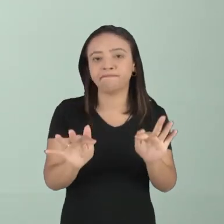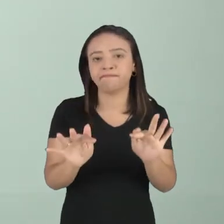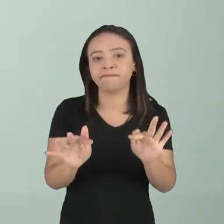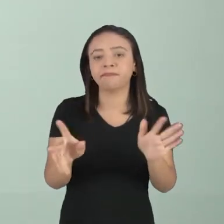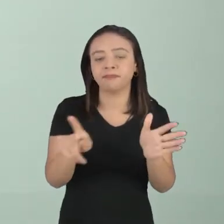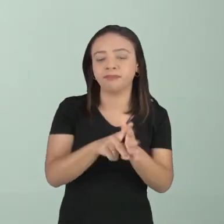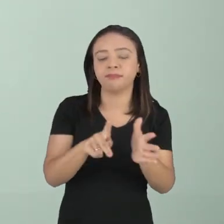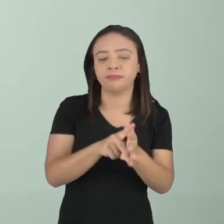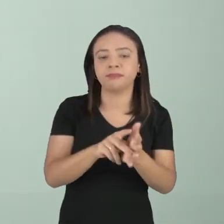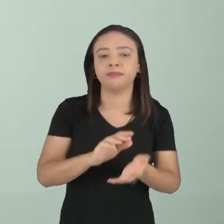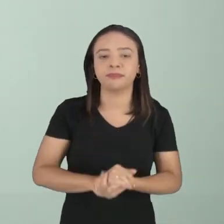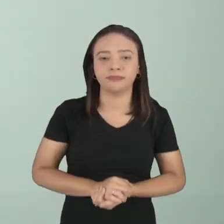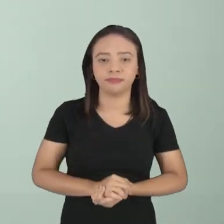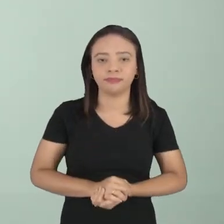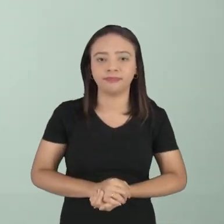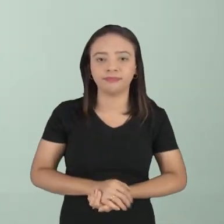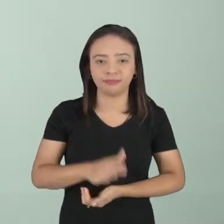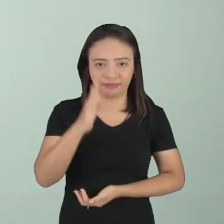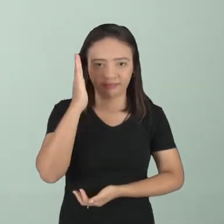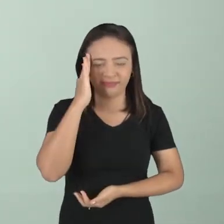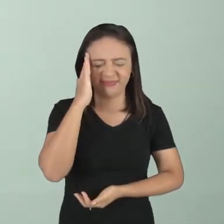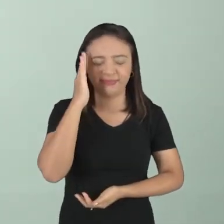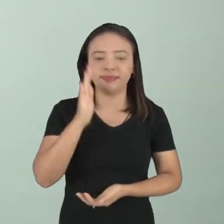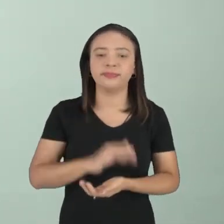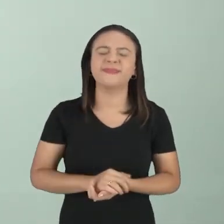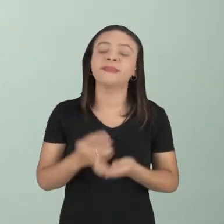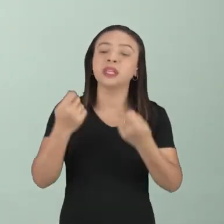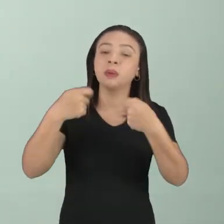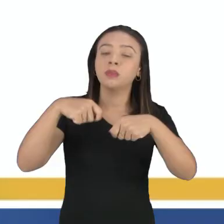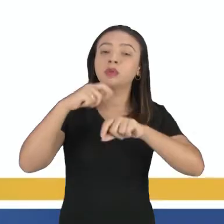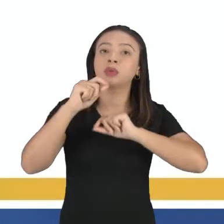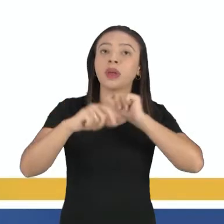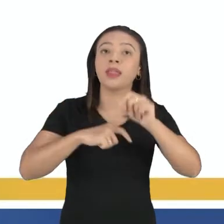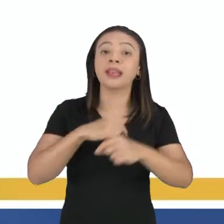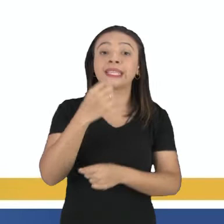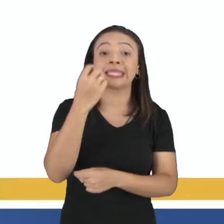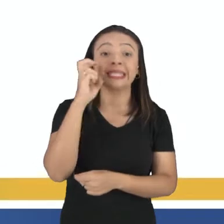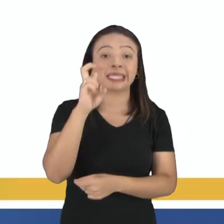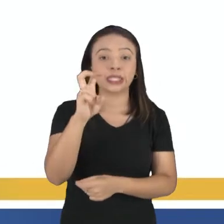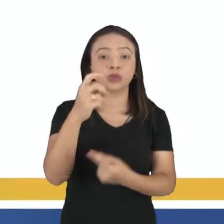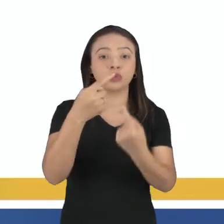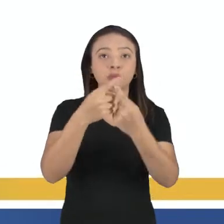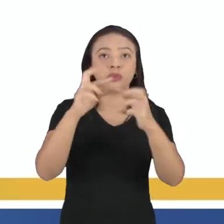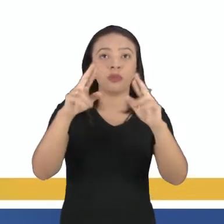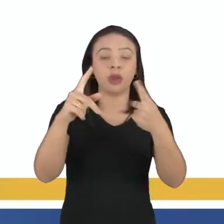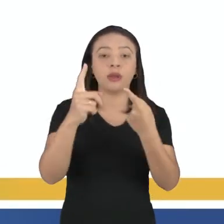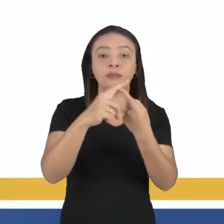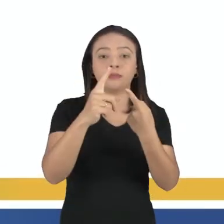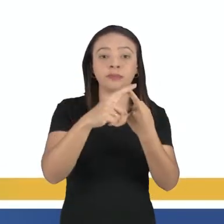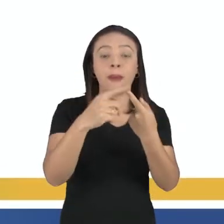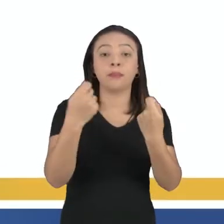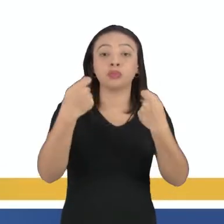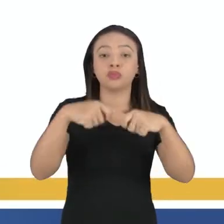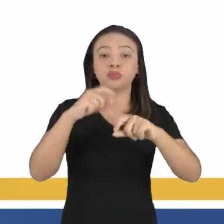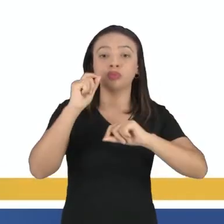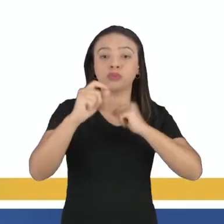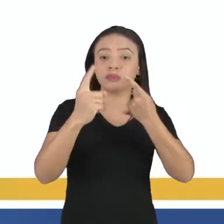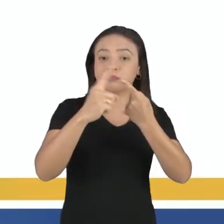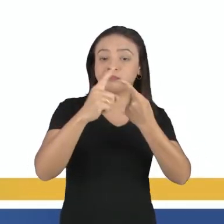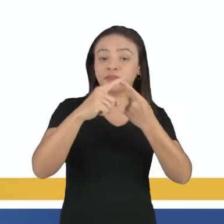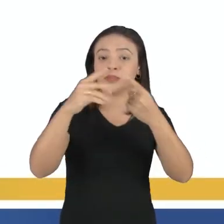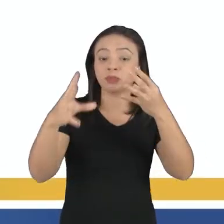ela será, tá certo? Então, ela pode ter aí esses 5 tipos, como vocês estão vendo. Ela pode